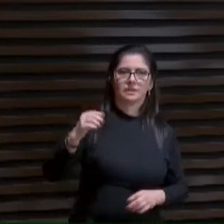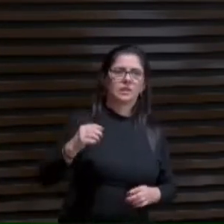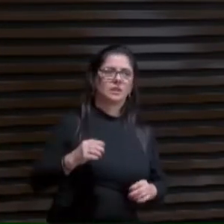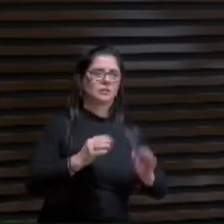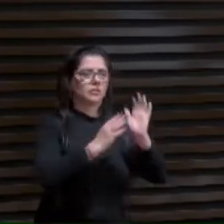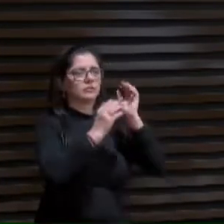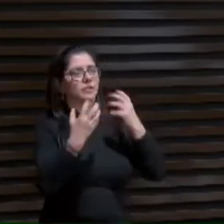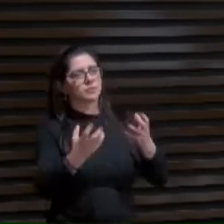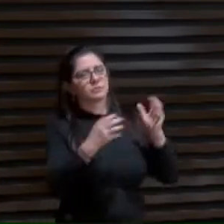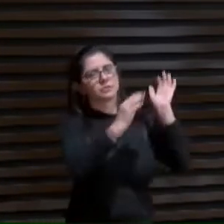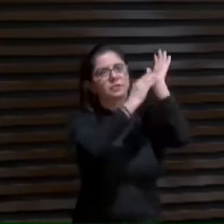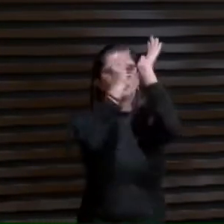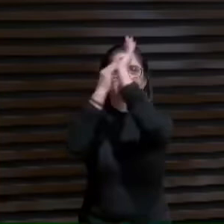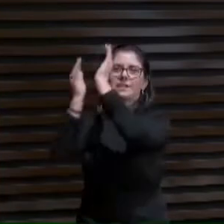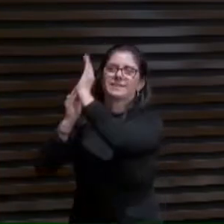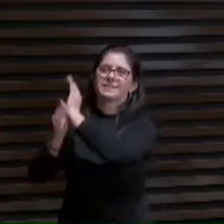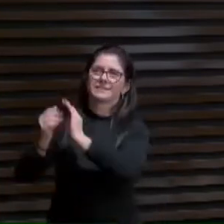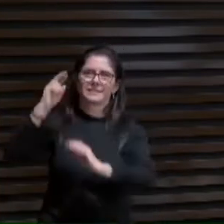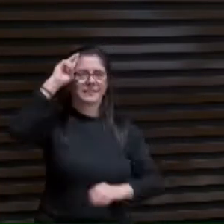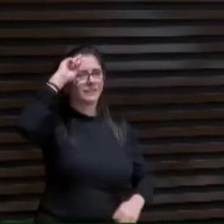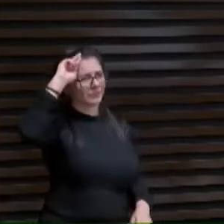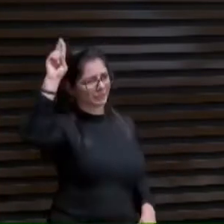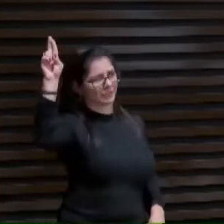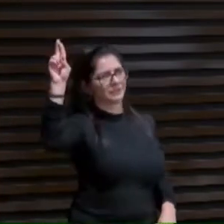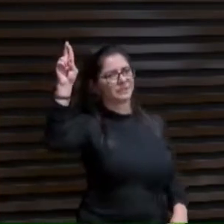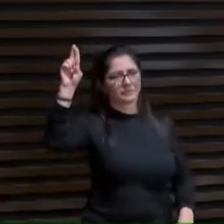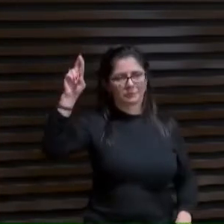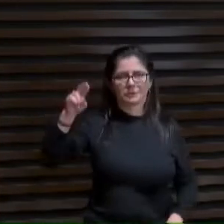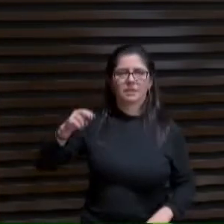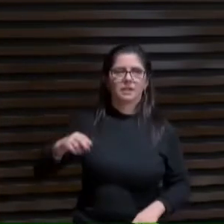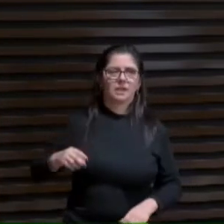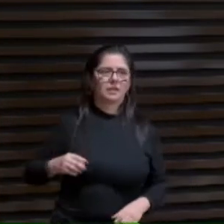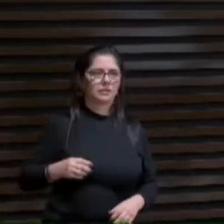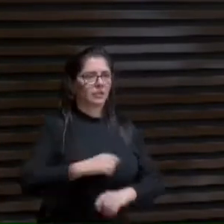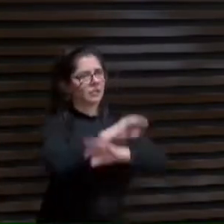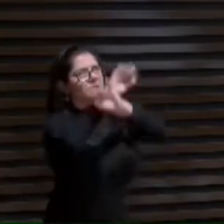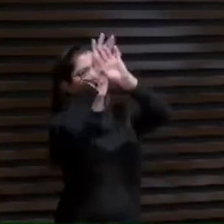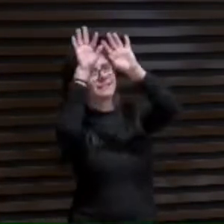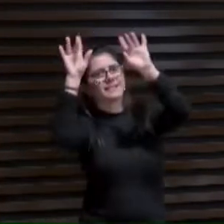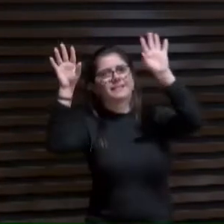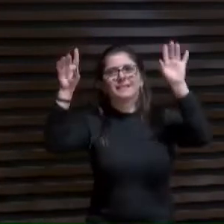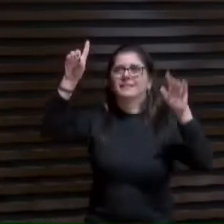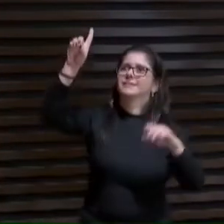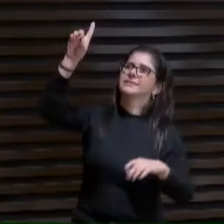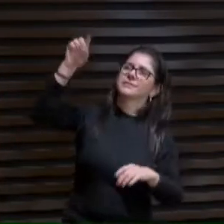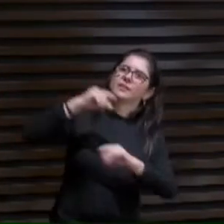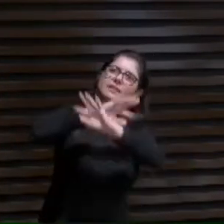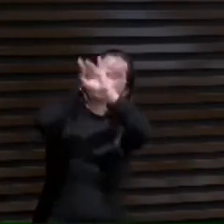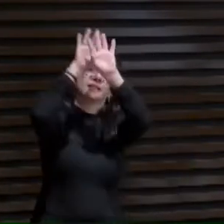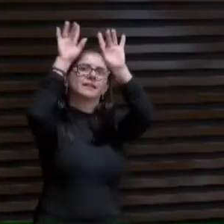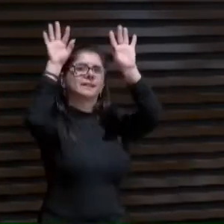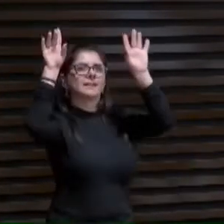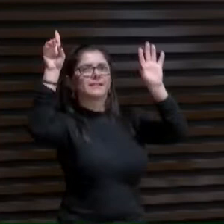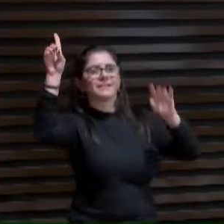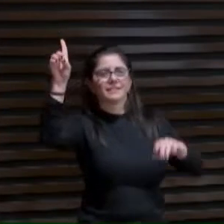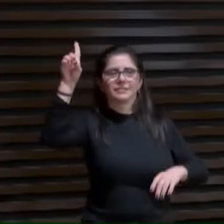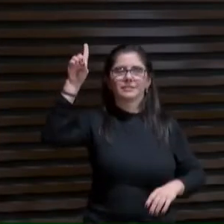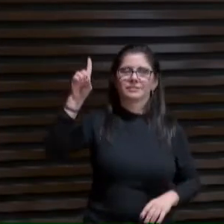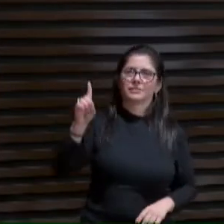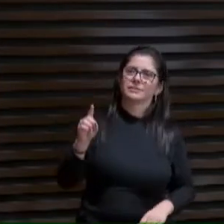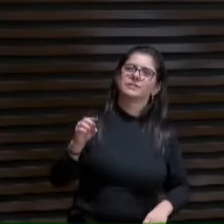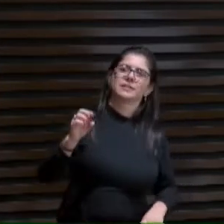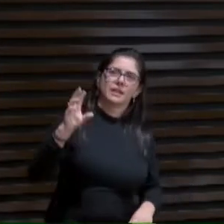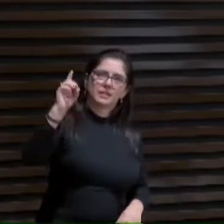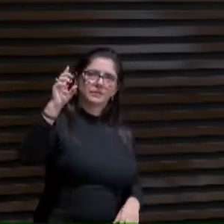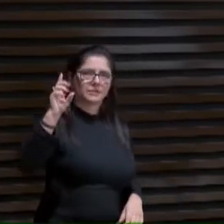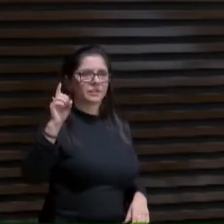Vamos louvar ao Senhor. Glória a Deus, glória a